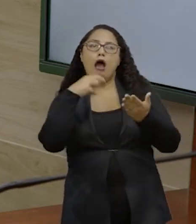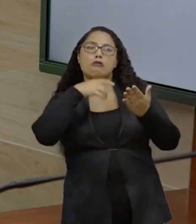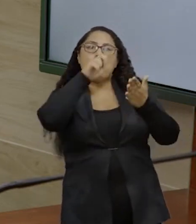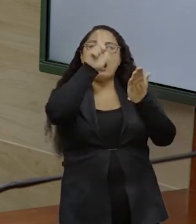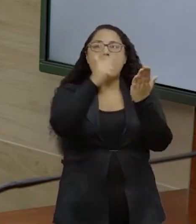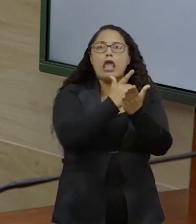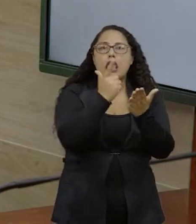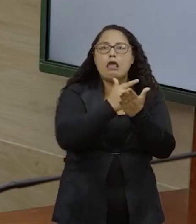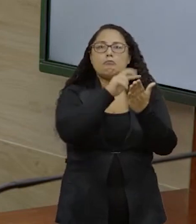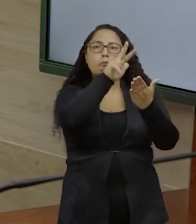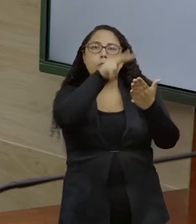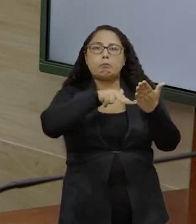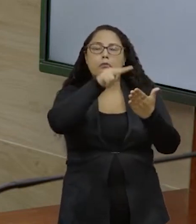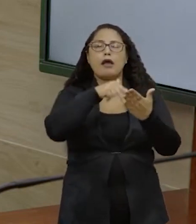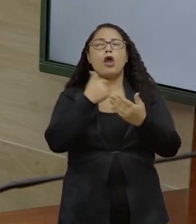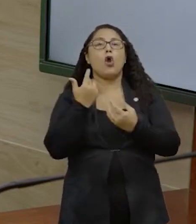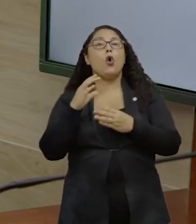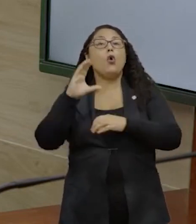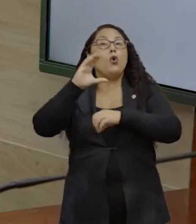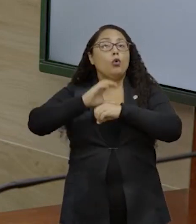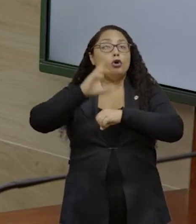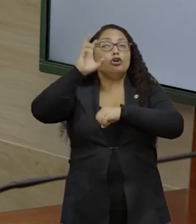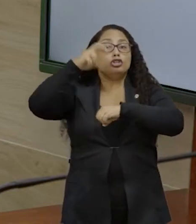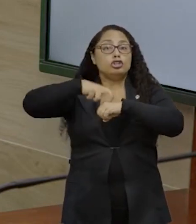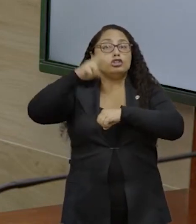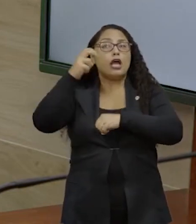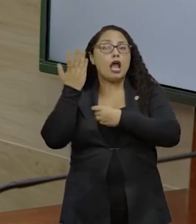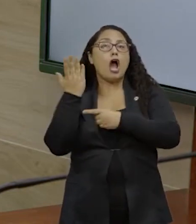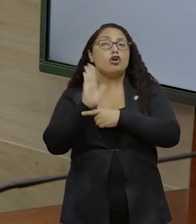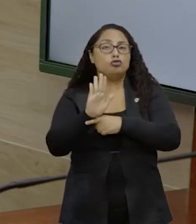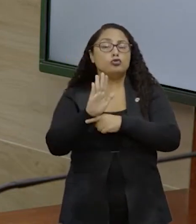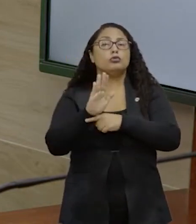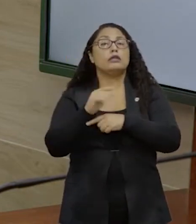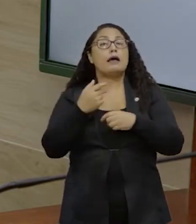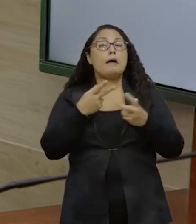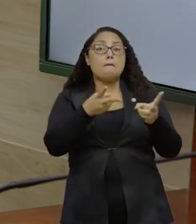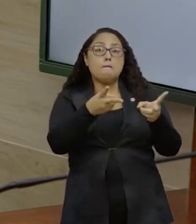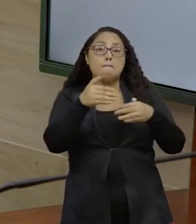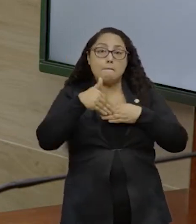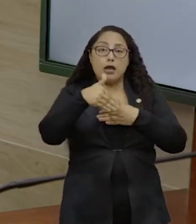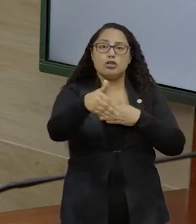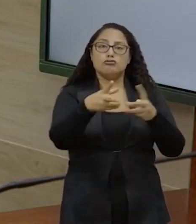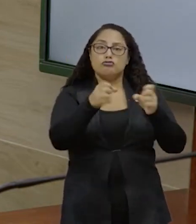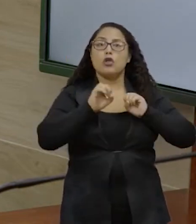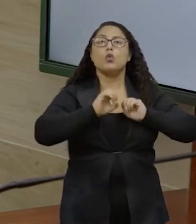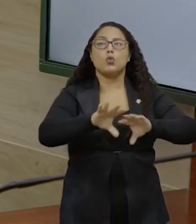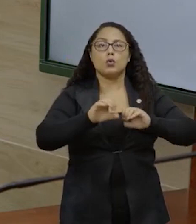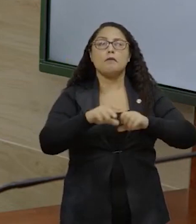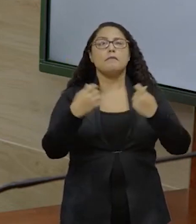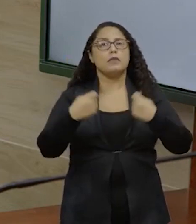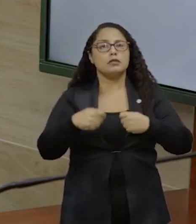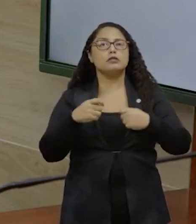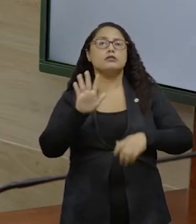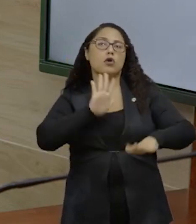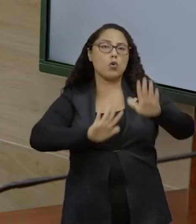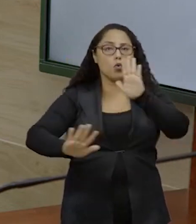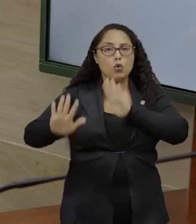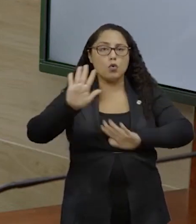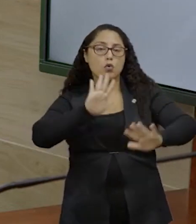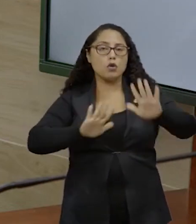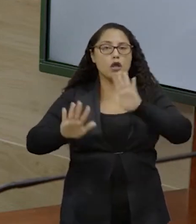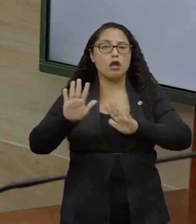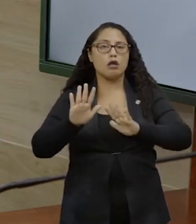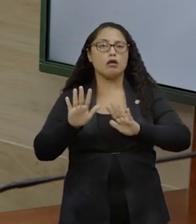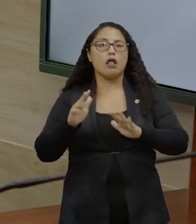assim. O ChatGPT ele vai ajudar bastante. Então, do ponto de vista educacional, eu acredito que a gente tem que usar um pouco de cautela. A